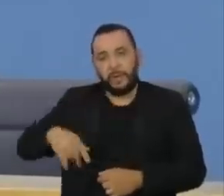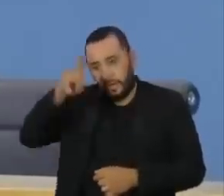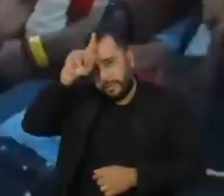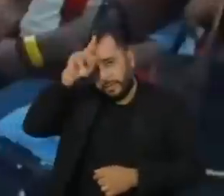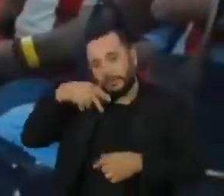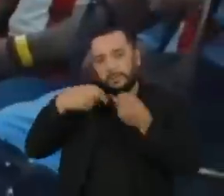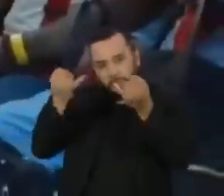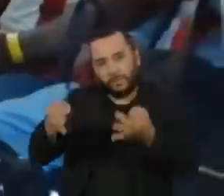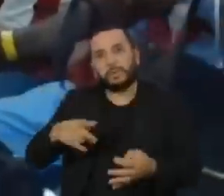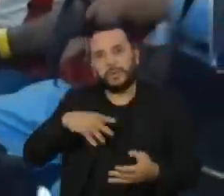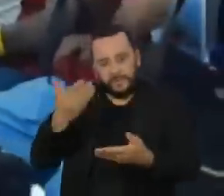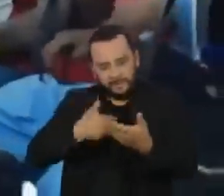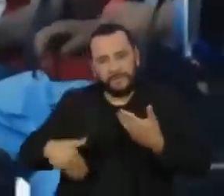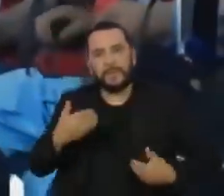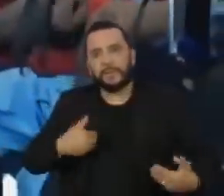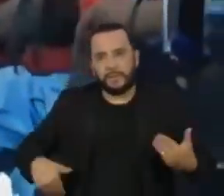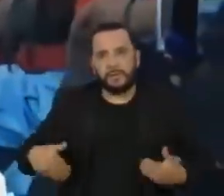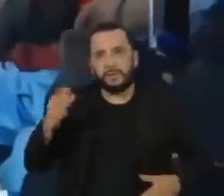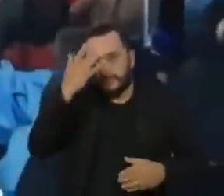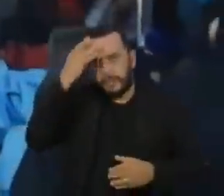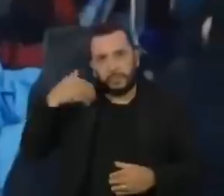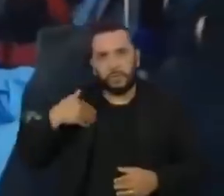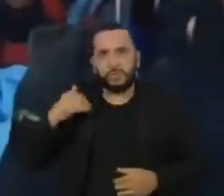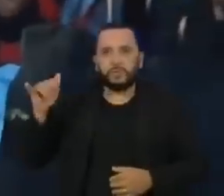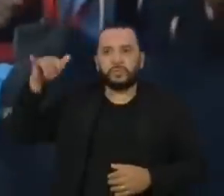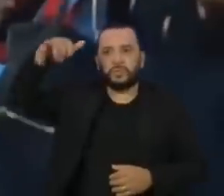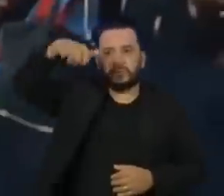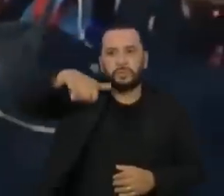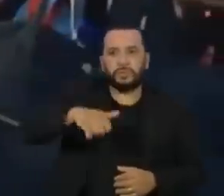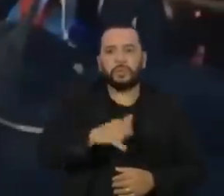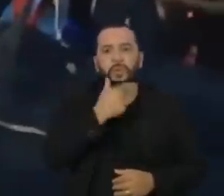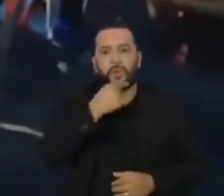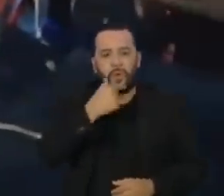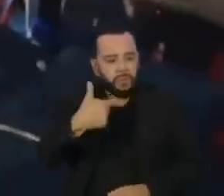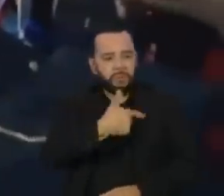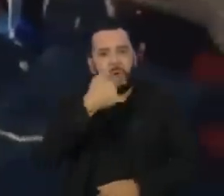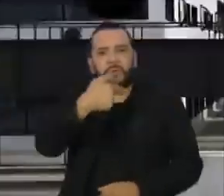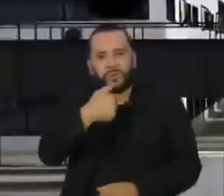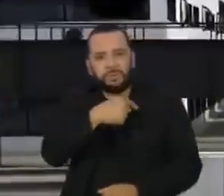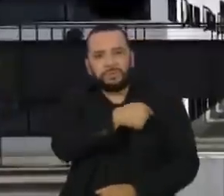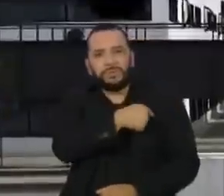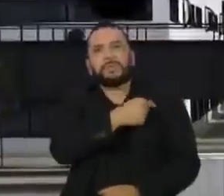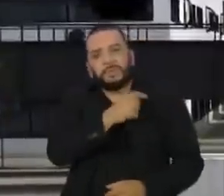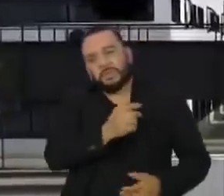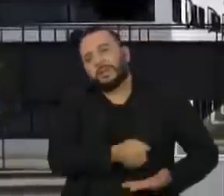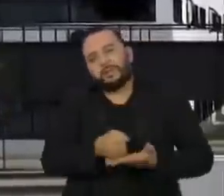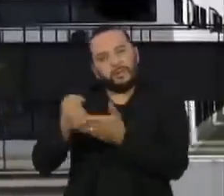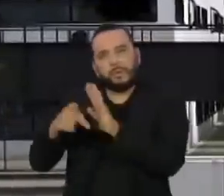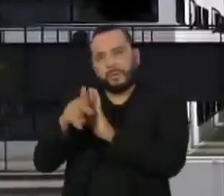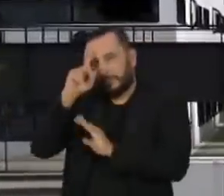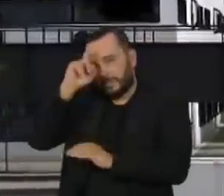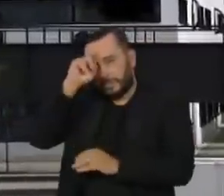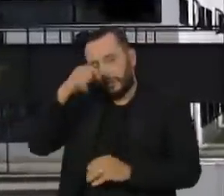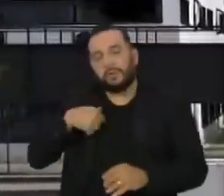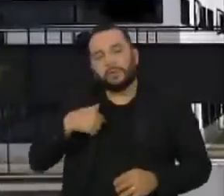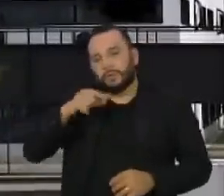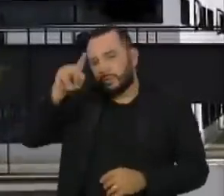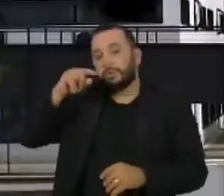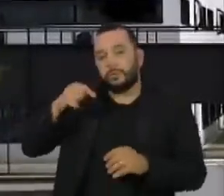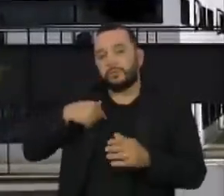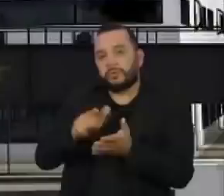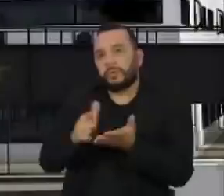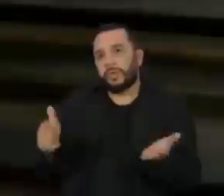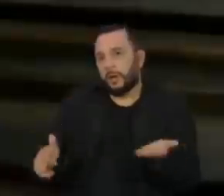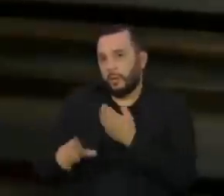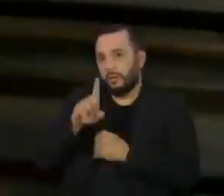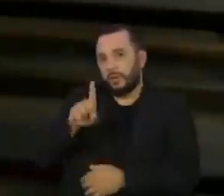pessoas que deixaram cabo e desembarcaram no país um homem estava baleado e foi hospitalizado o jornal alemão Dote vela pediu